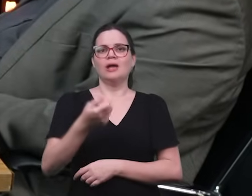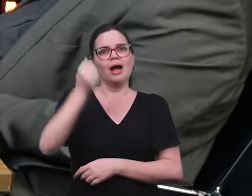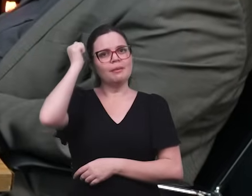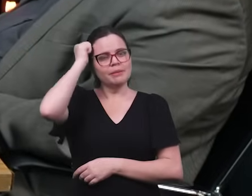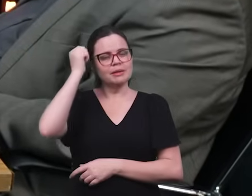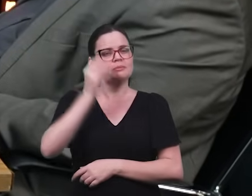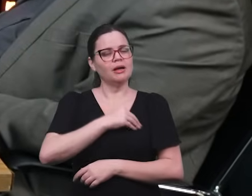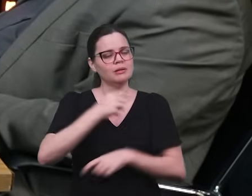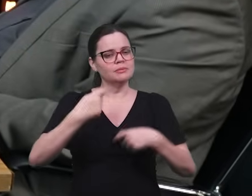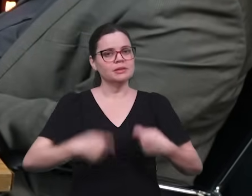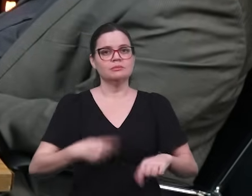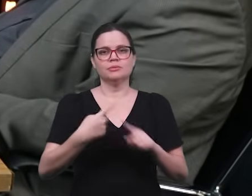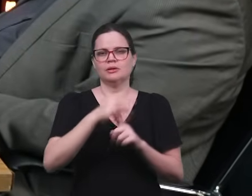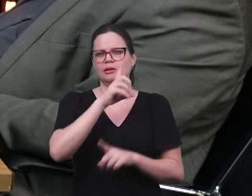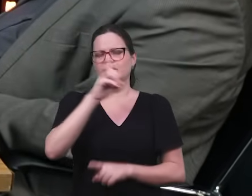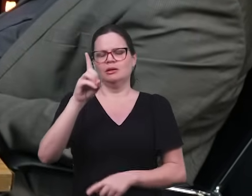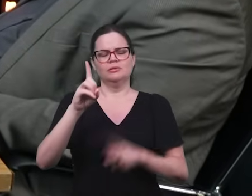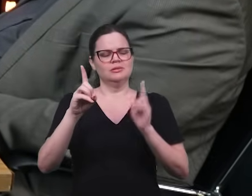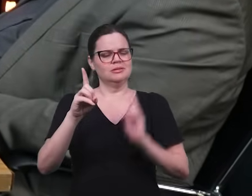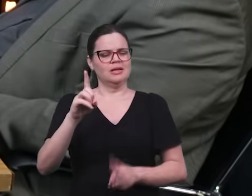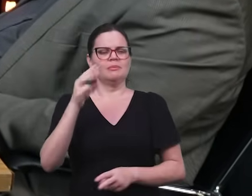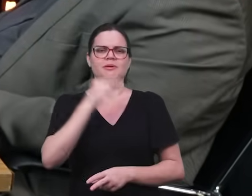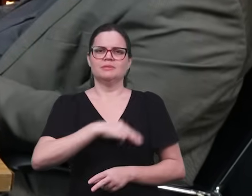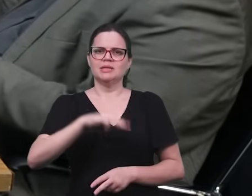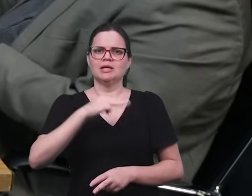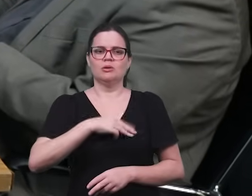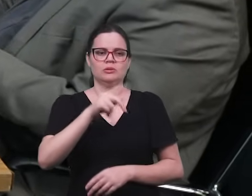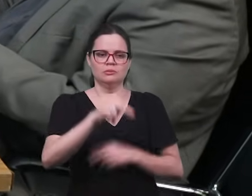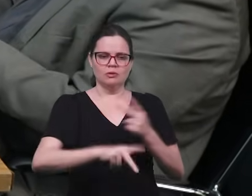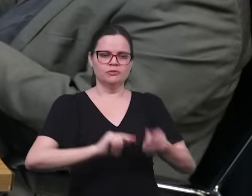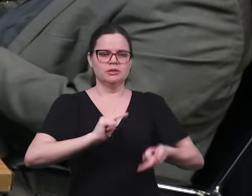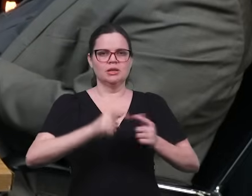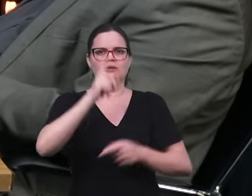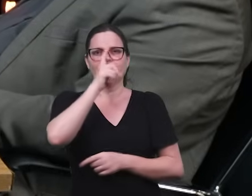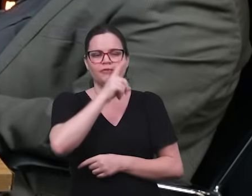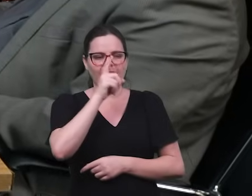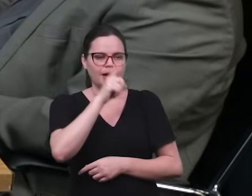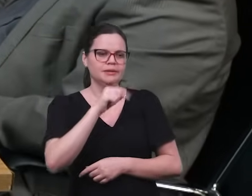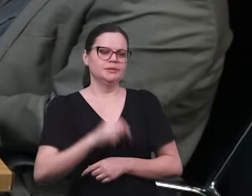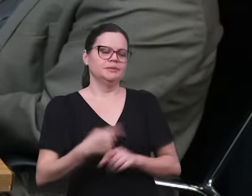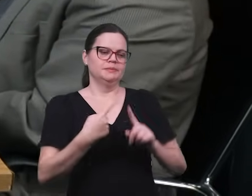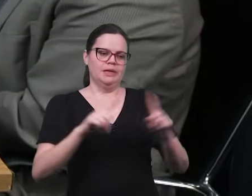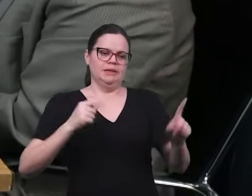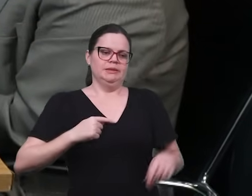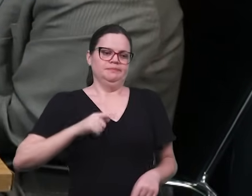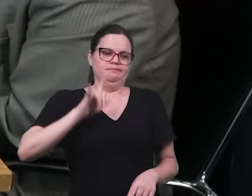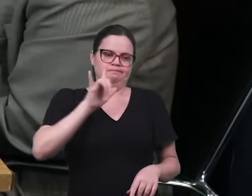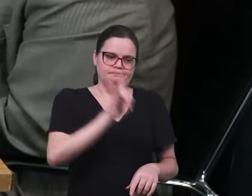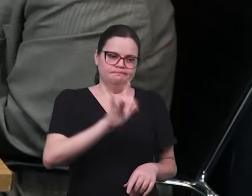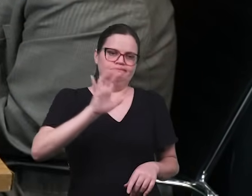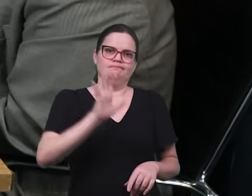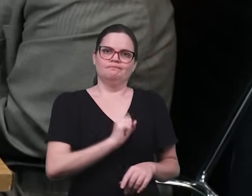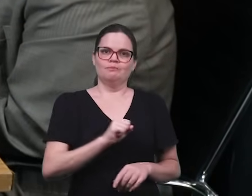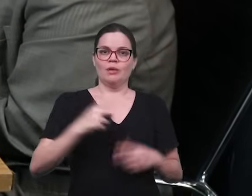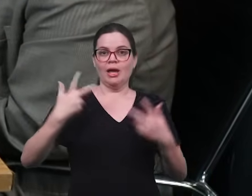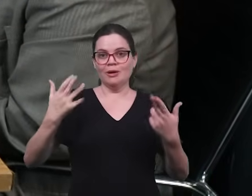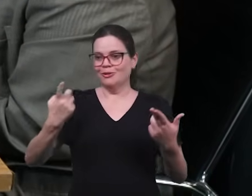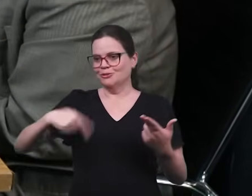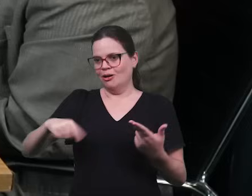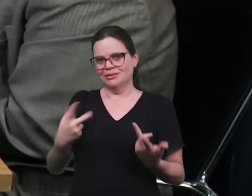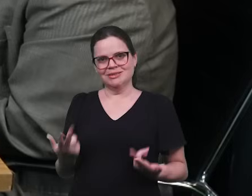com Israel, né? Todo momento Israel falhava, mas Deus continuava amando Israel. É diferente hoje conosco?